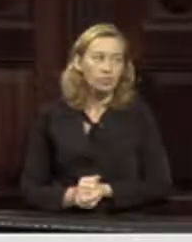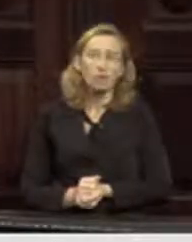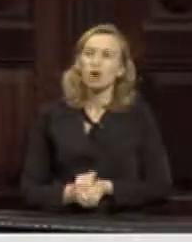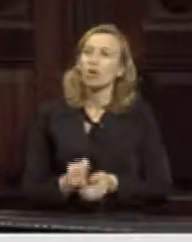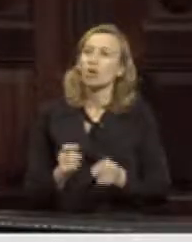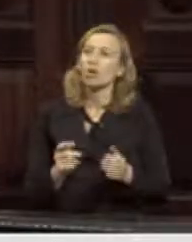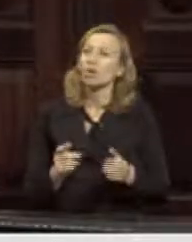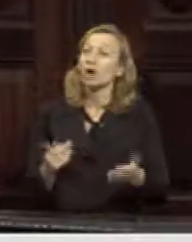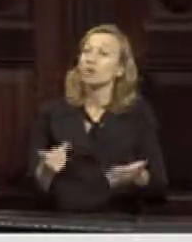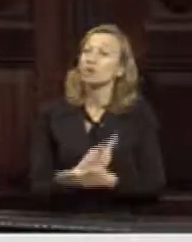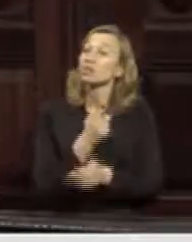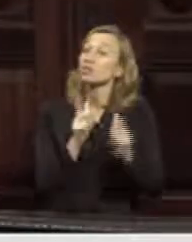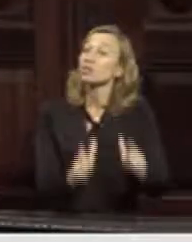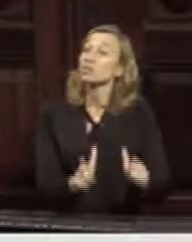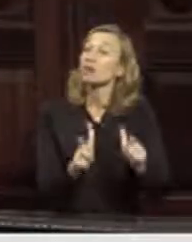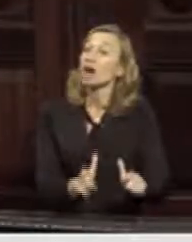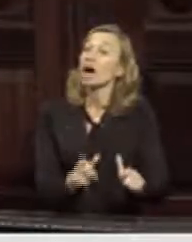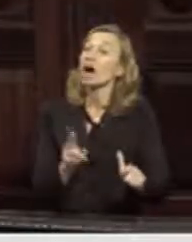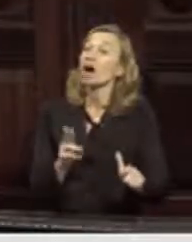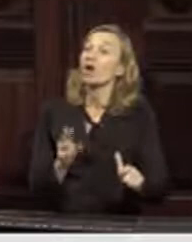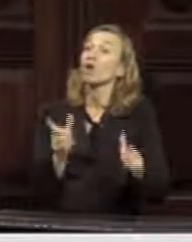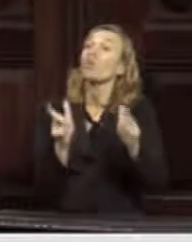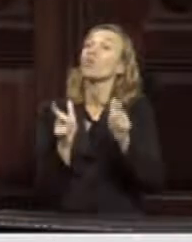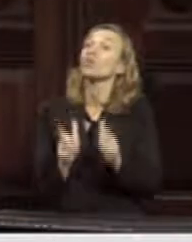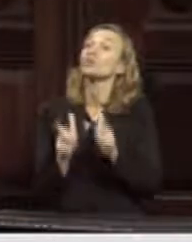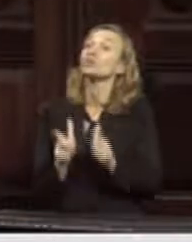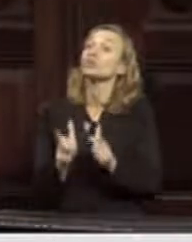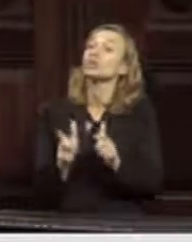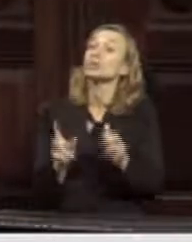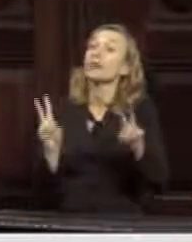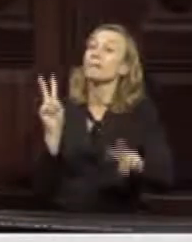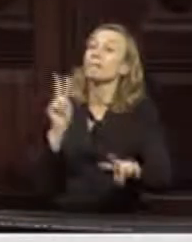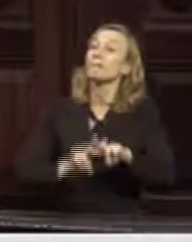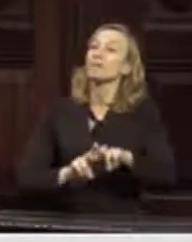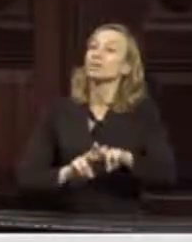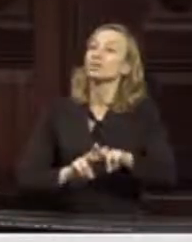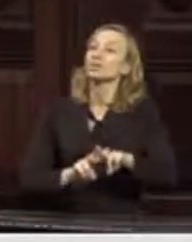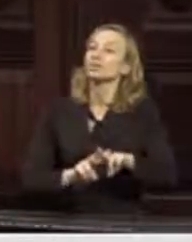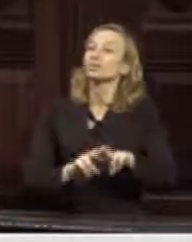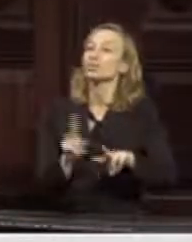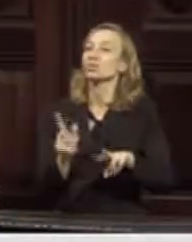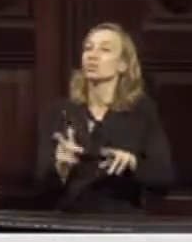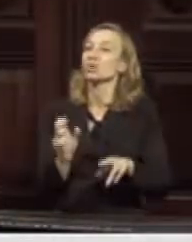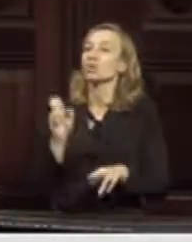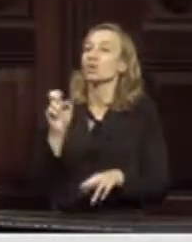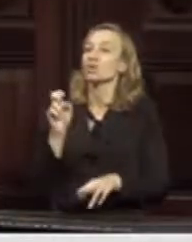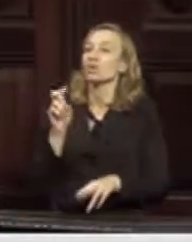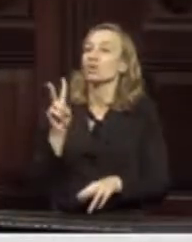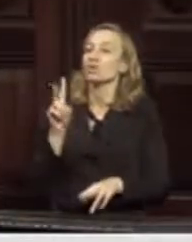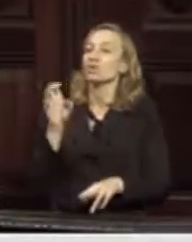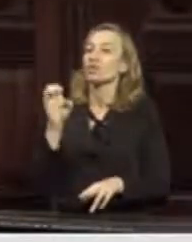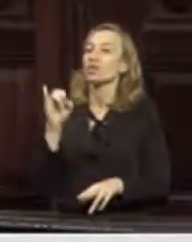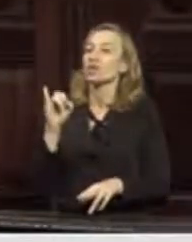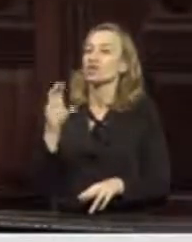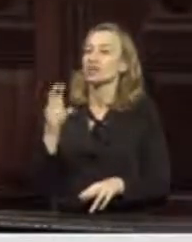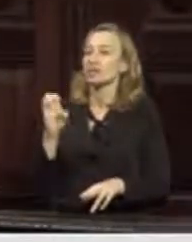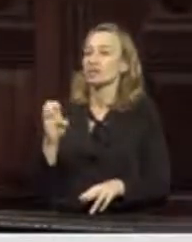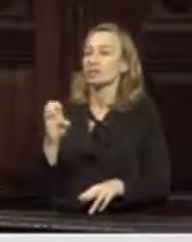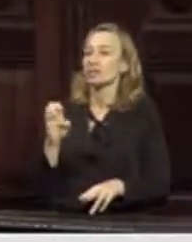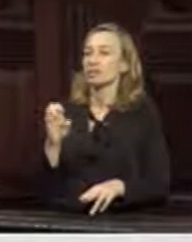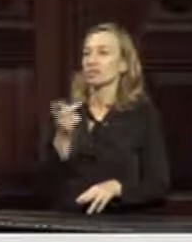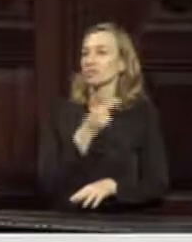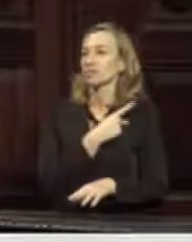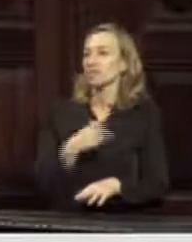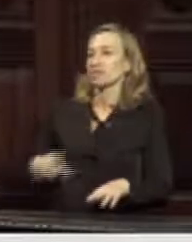Lula. Não há nenhuma dúvida de que houve um golpe parlamentar no